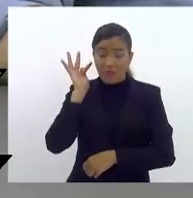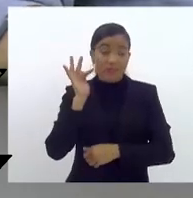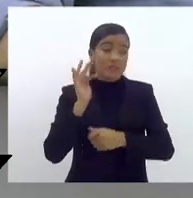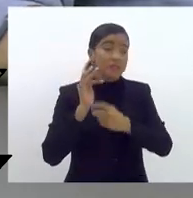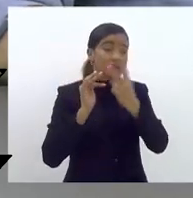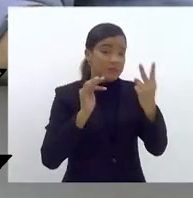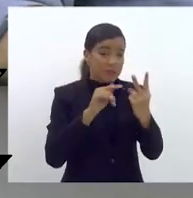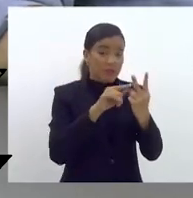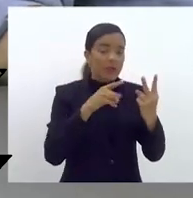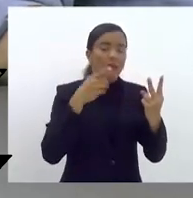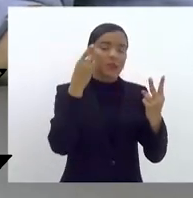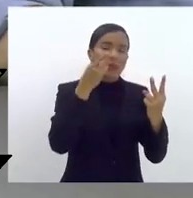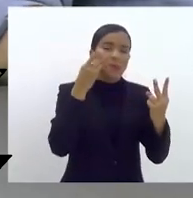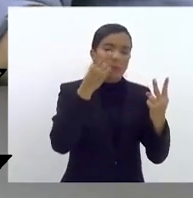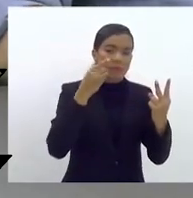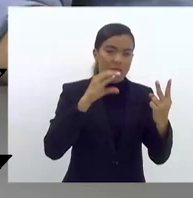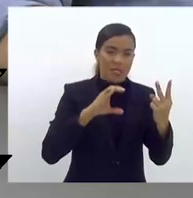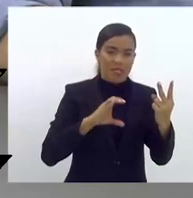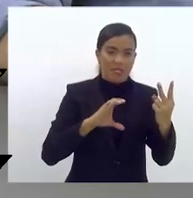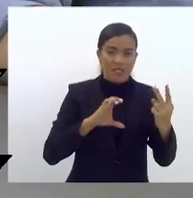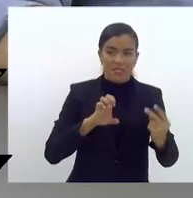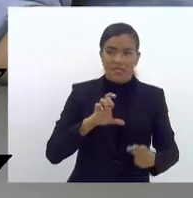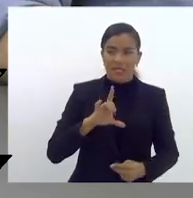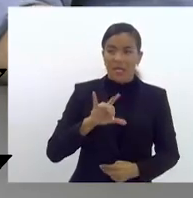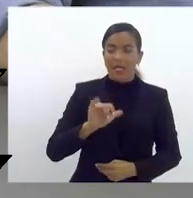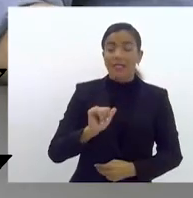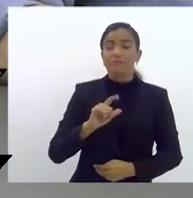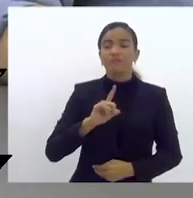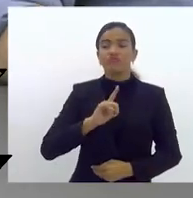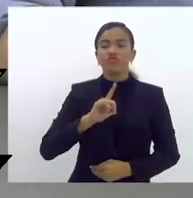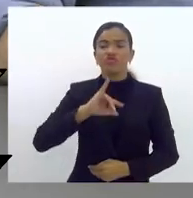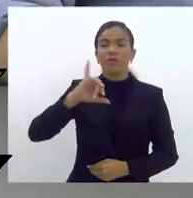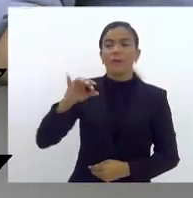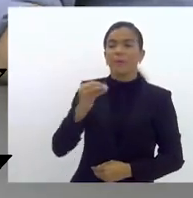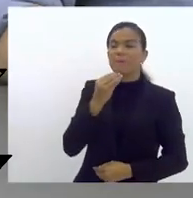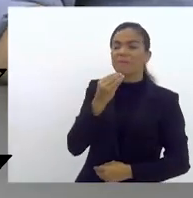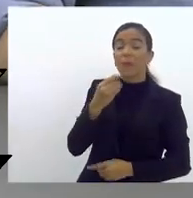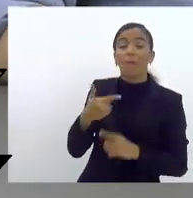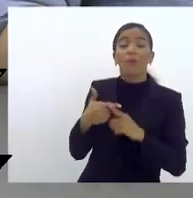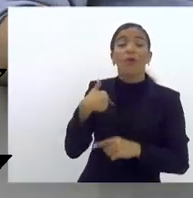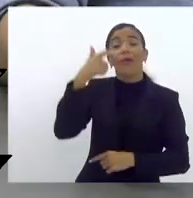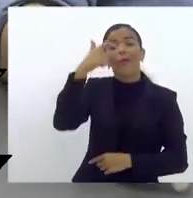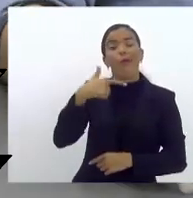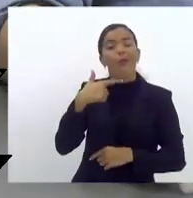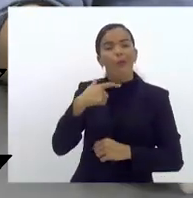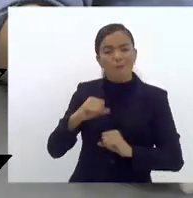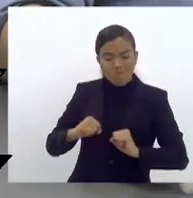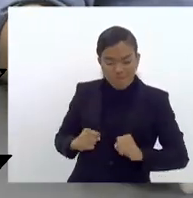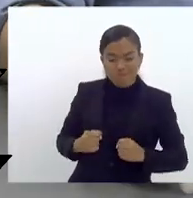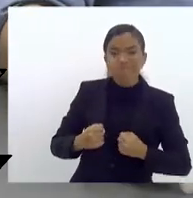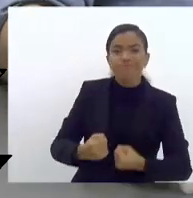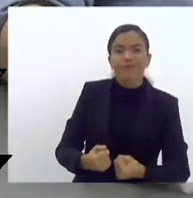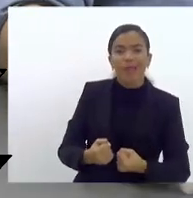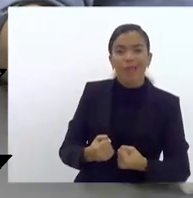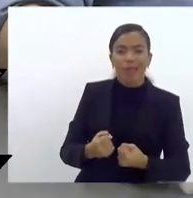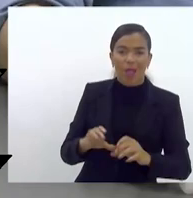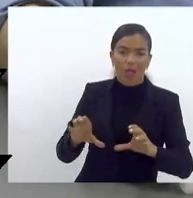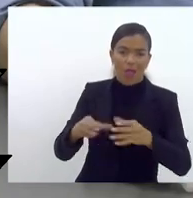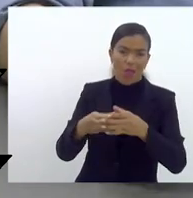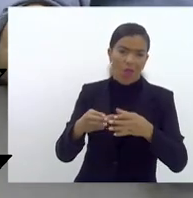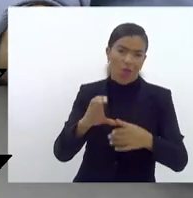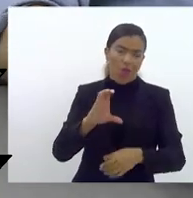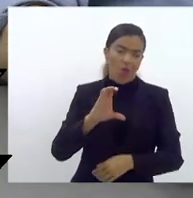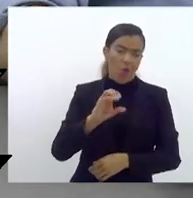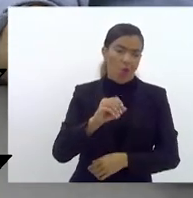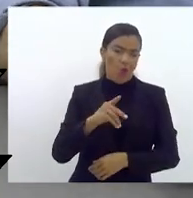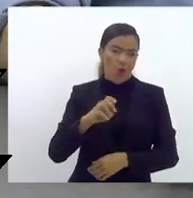deputada Célia Jordão havia um certo oportunismo isso eu digo para sua maior defensor das cooperativas de catadores a 20 anos mas tinha algumas